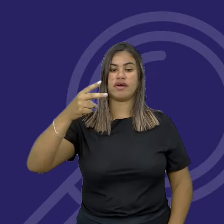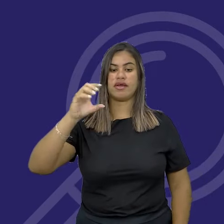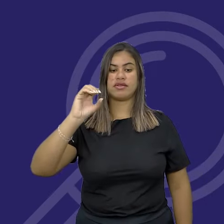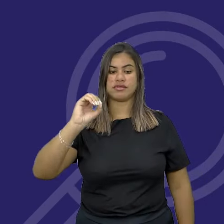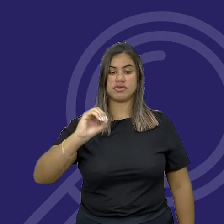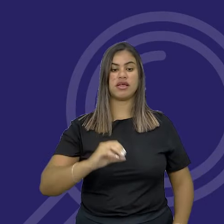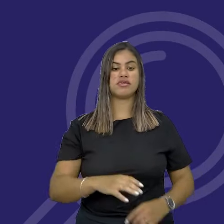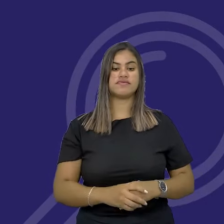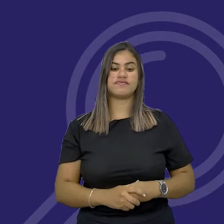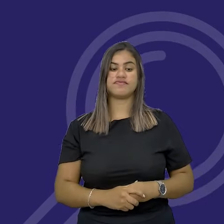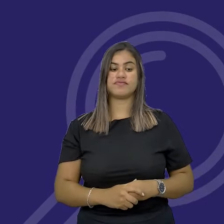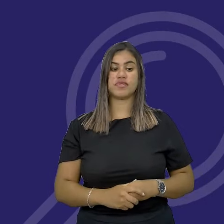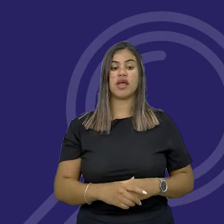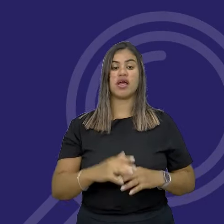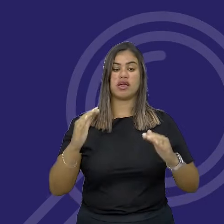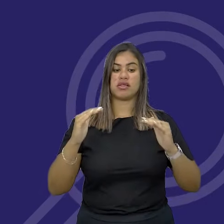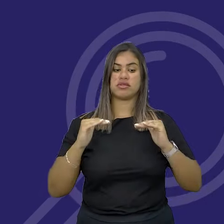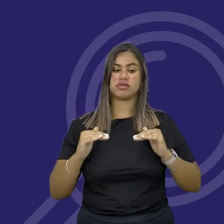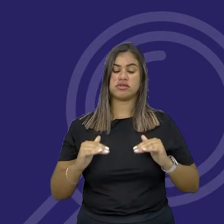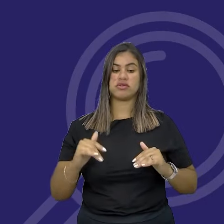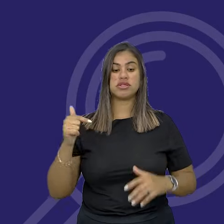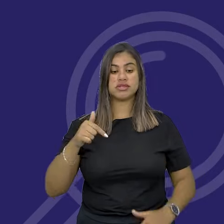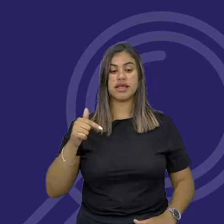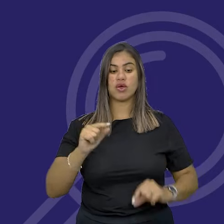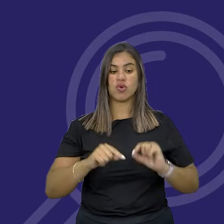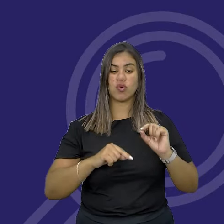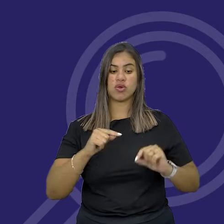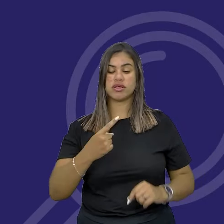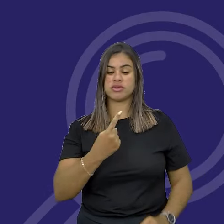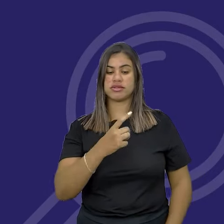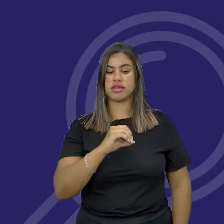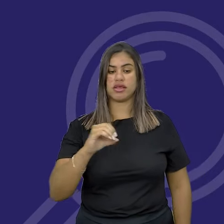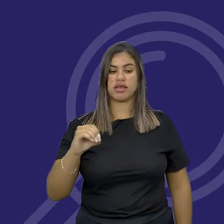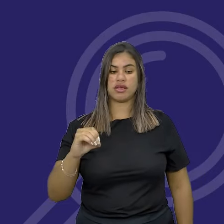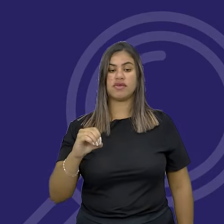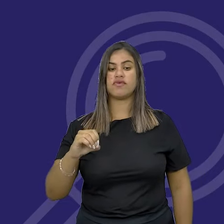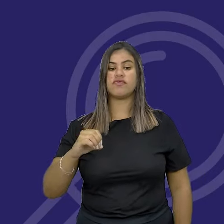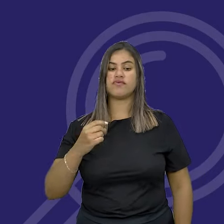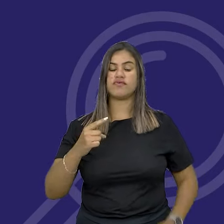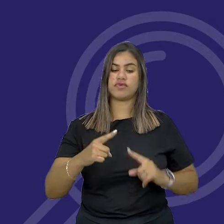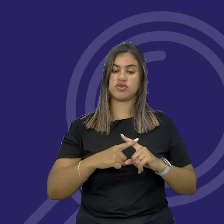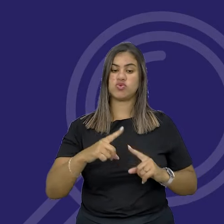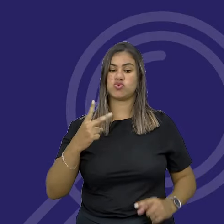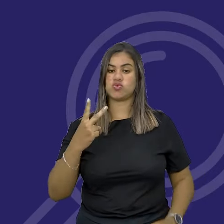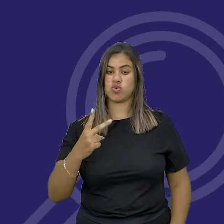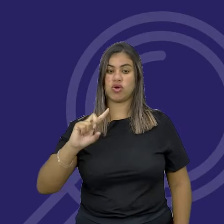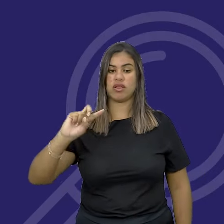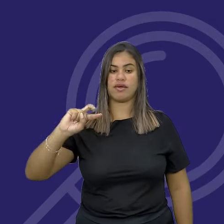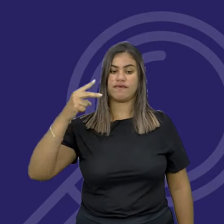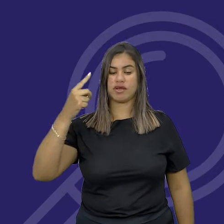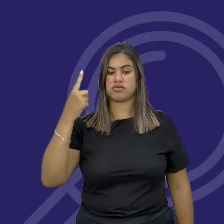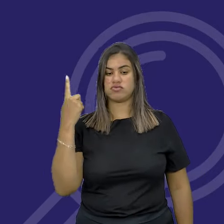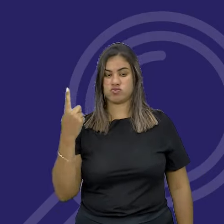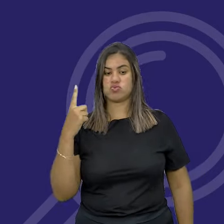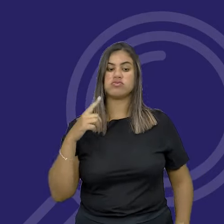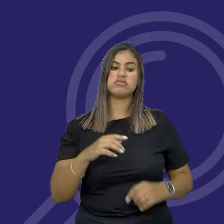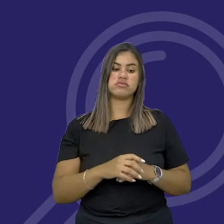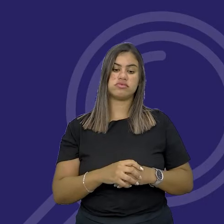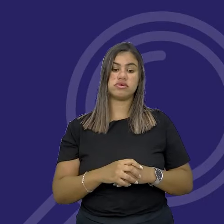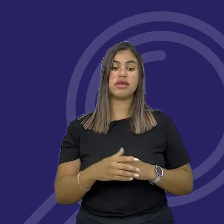A segunda é 100 vezes 2 elevado a 1. A terceira é 100 vezes 2 elevado a 2. E a importância da